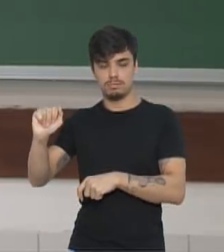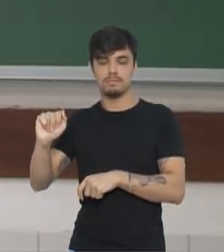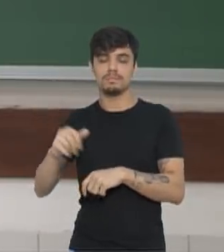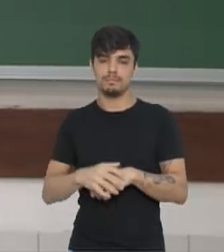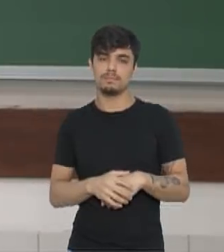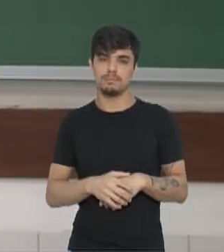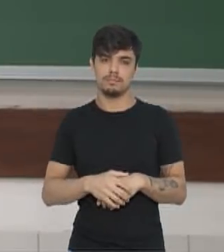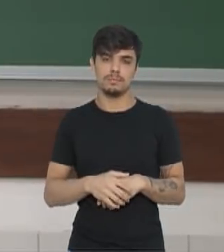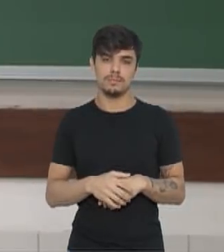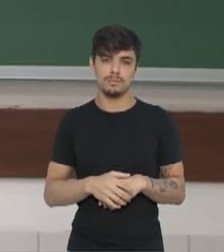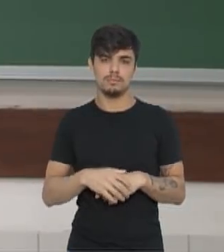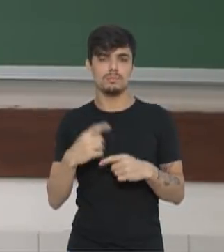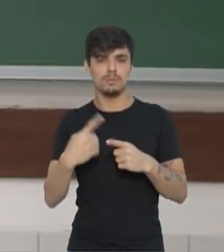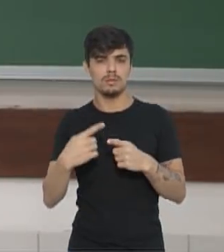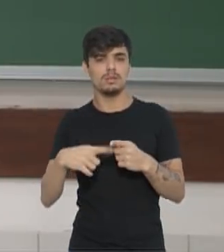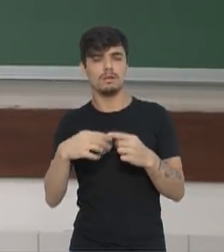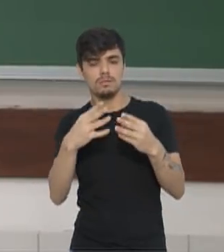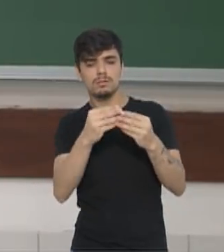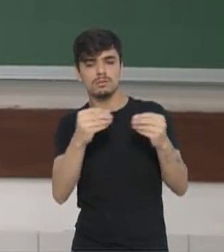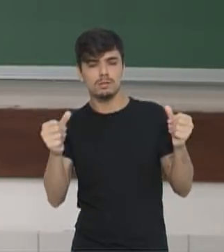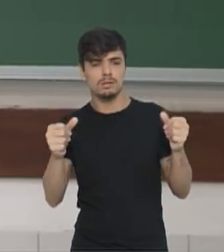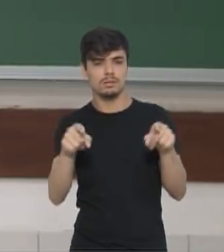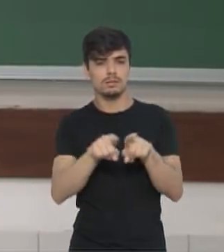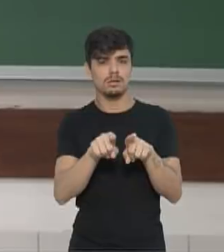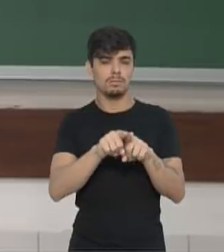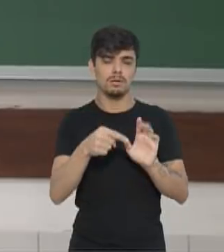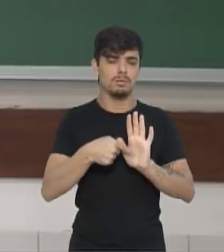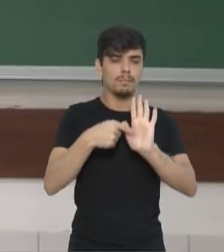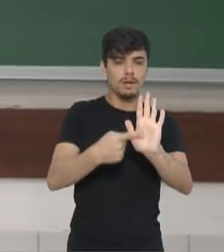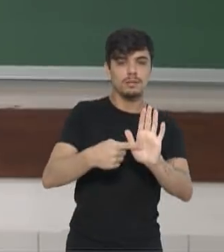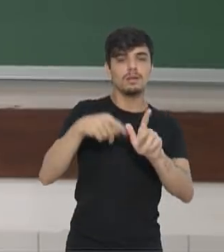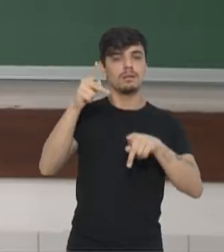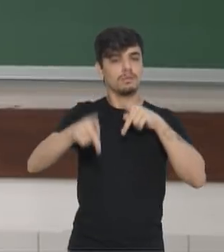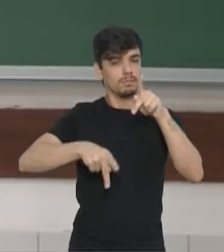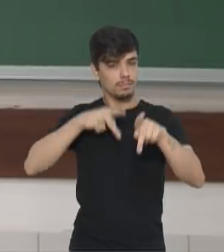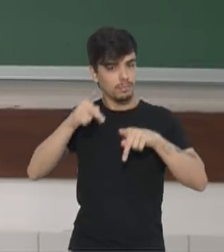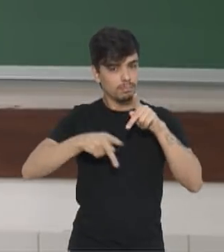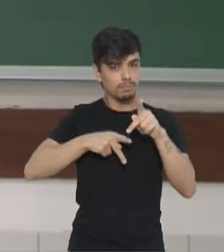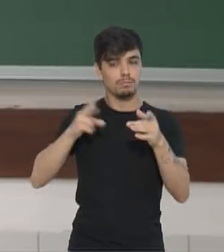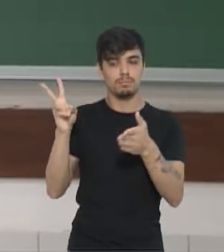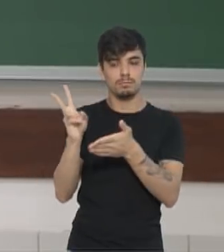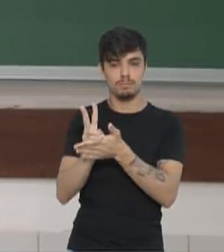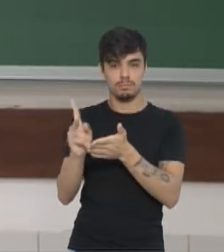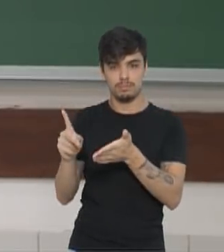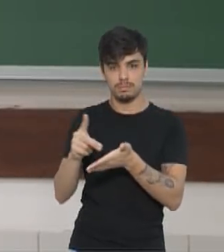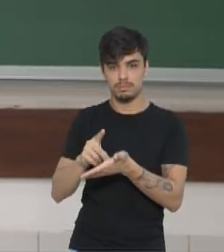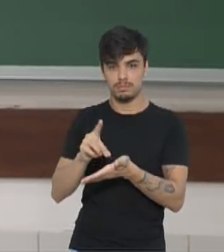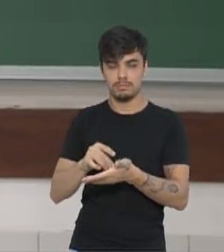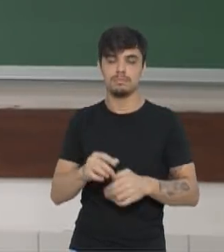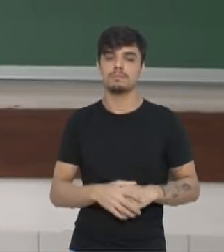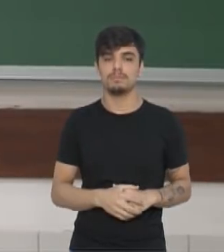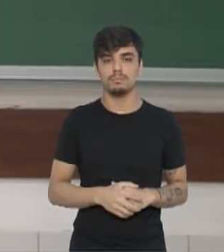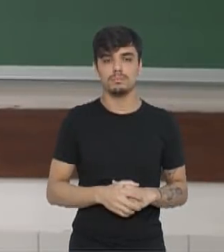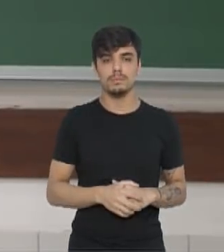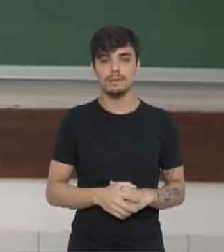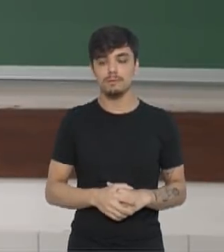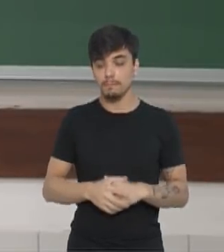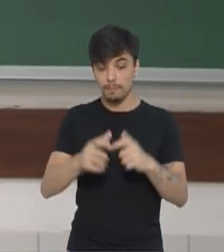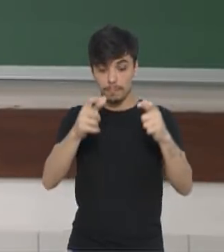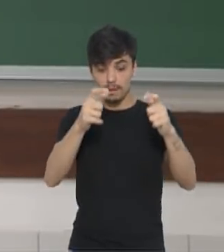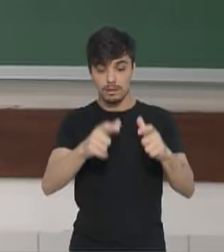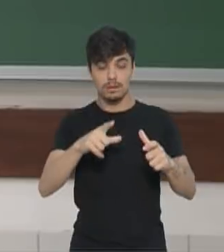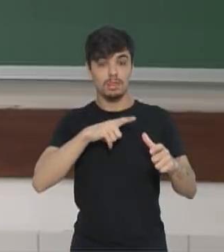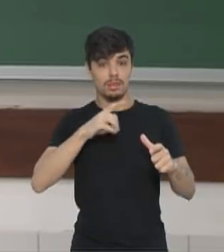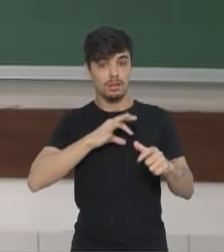foi dizimada essa população ou ela não se apresenta mais como uma população originária. E as regiões que você tem a maior